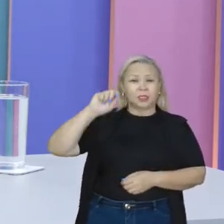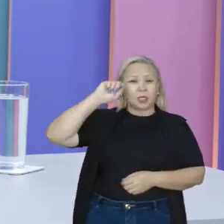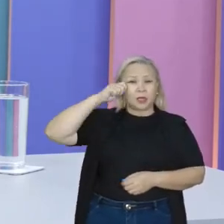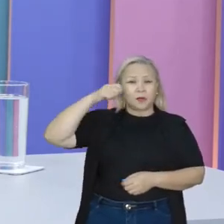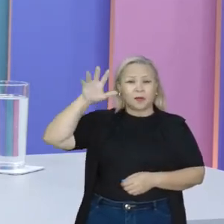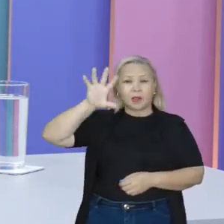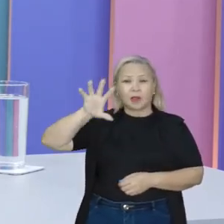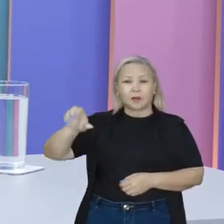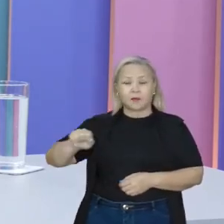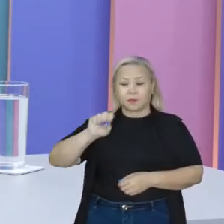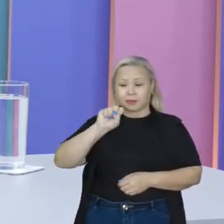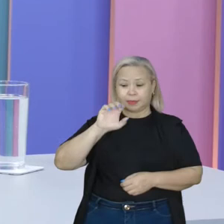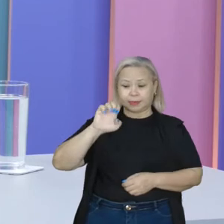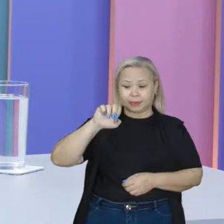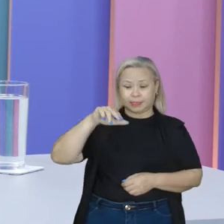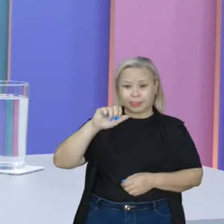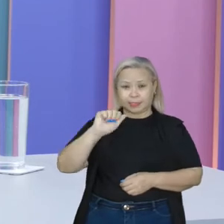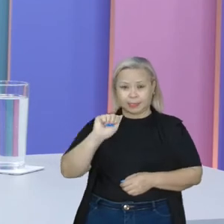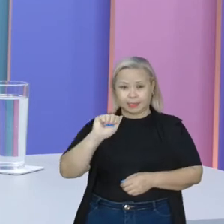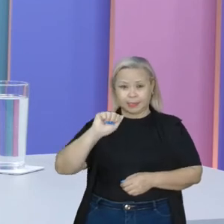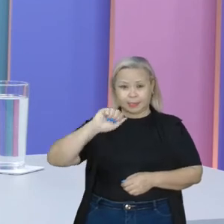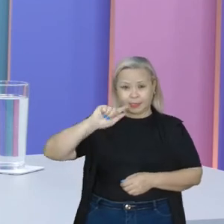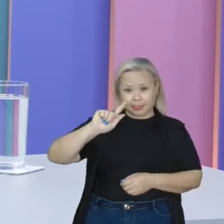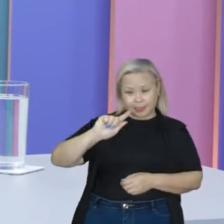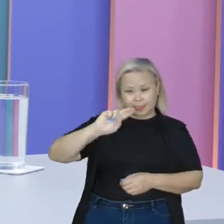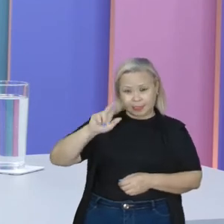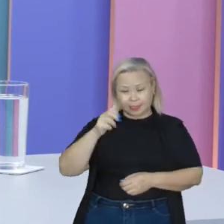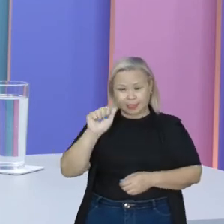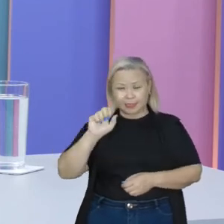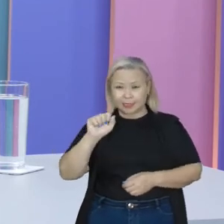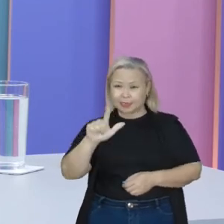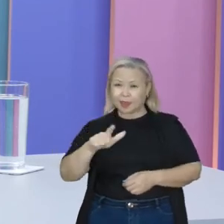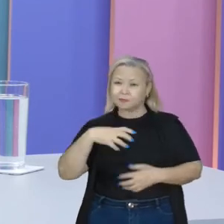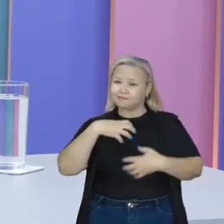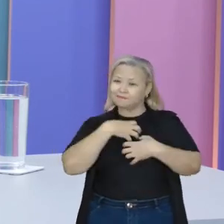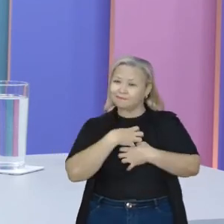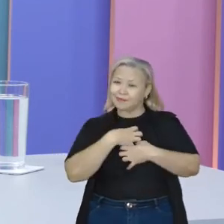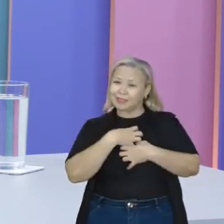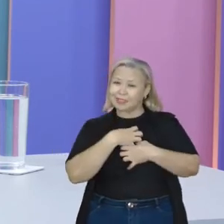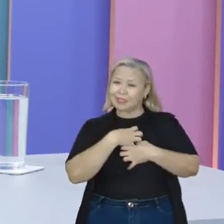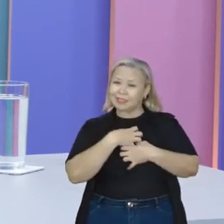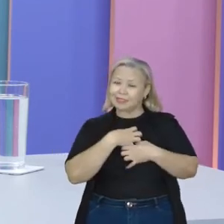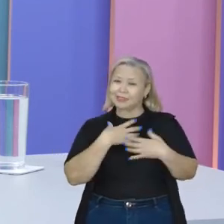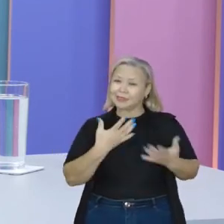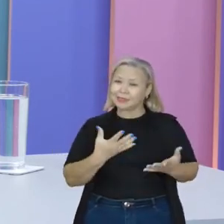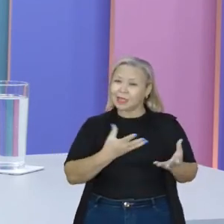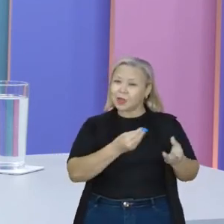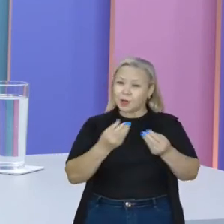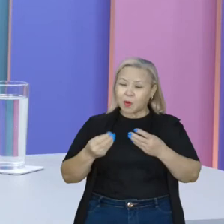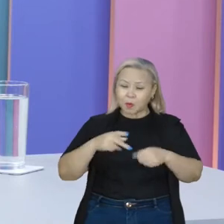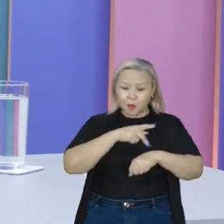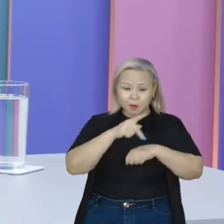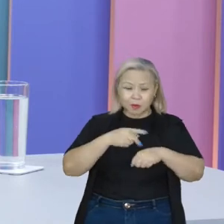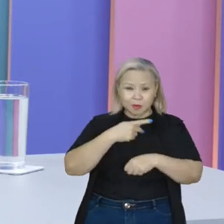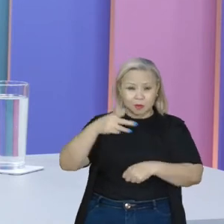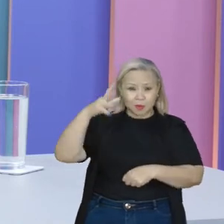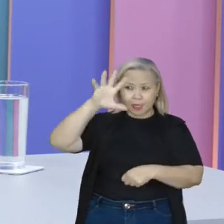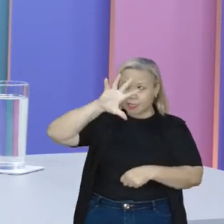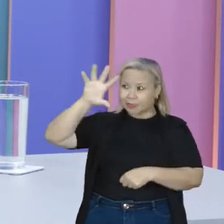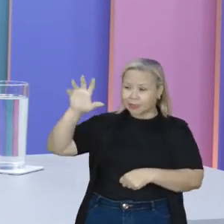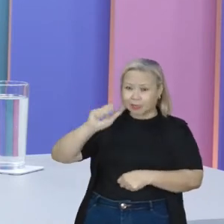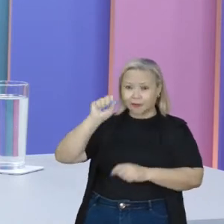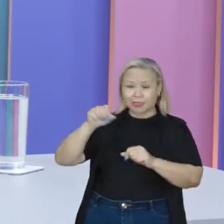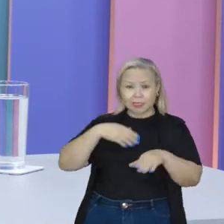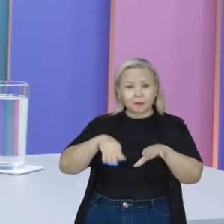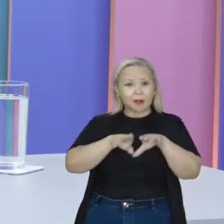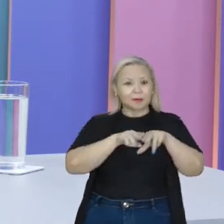parlamento senegalês, e vim de lá muito impactado, que muitos países africanos têm paridade de vaga, paridade